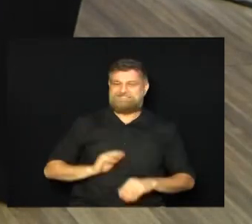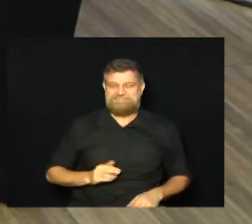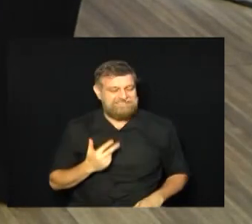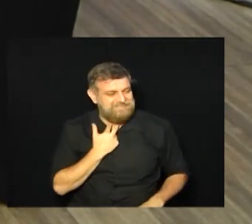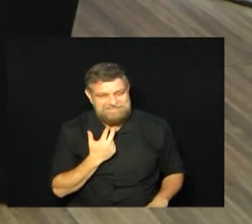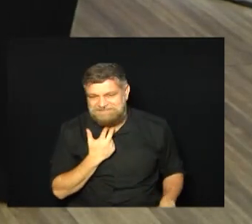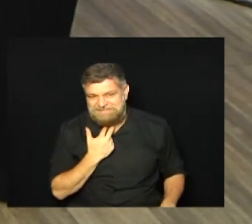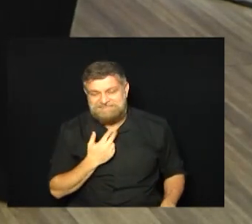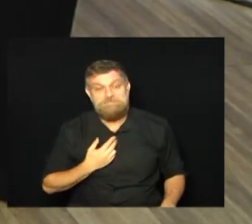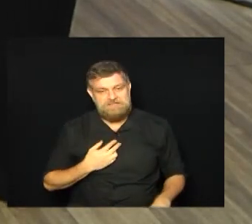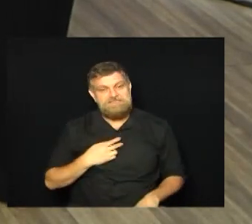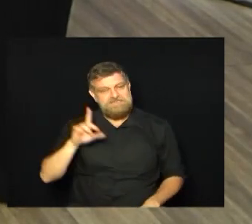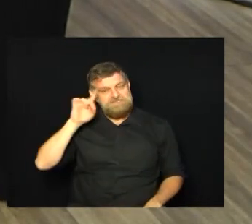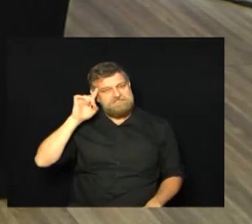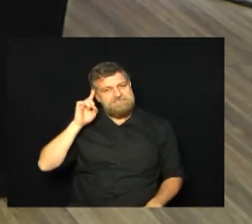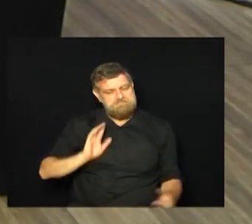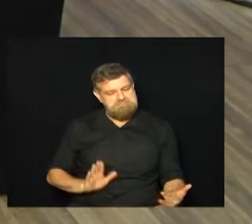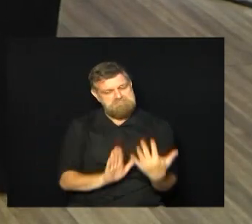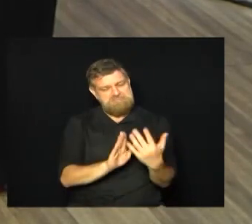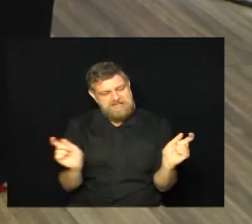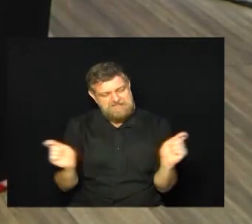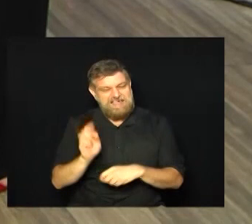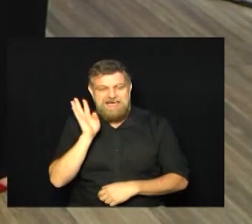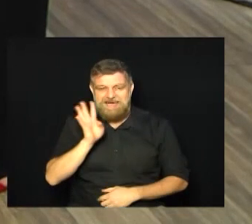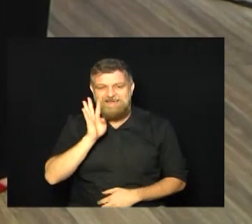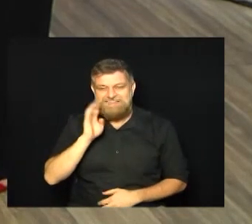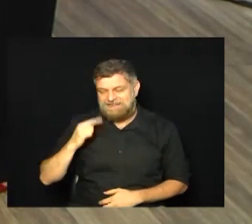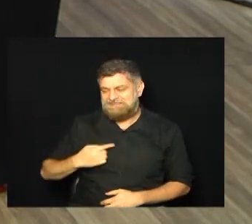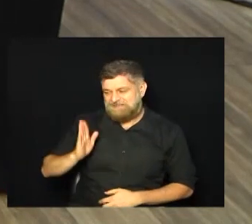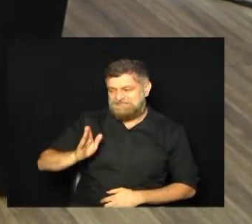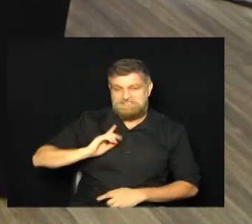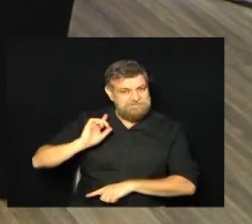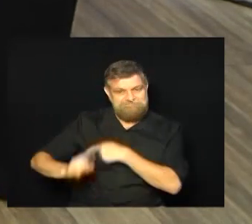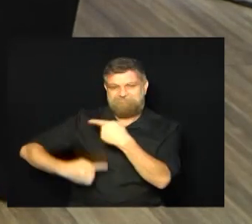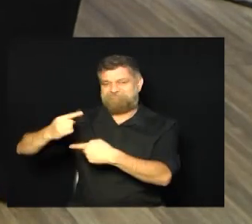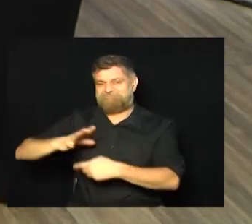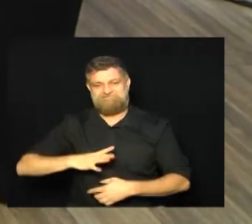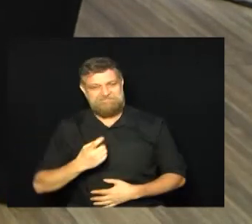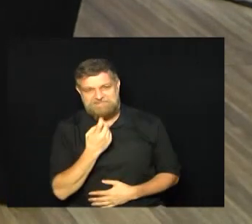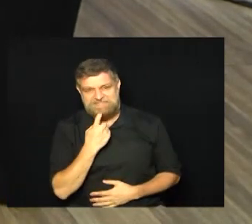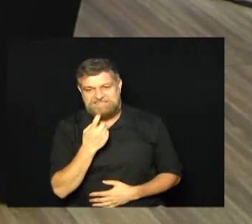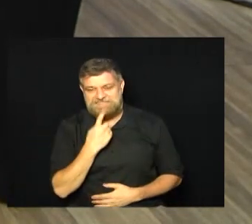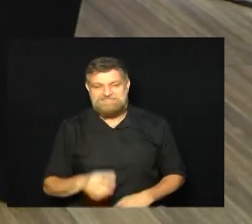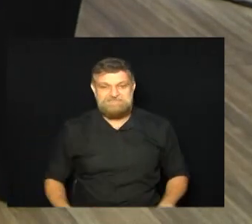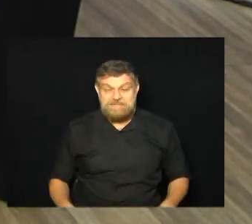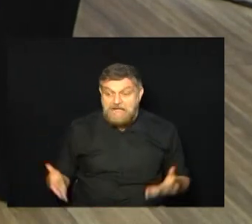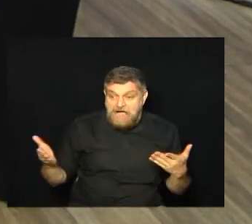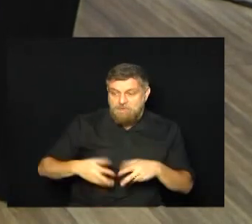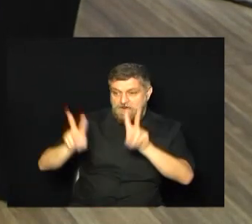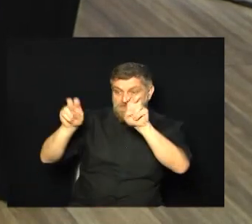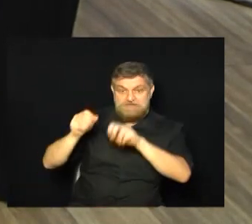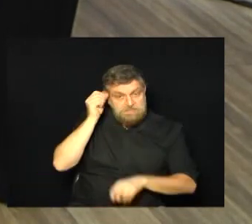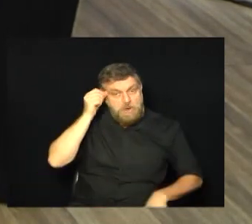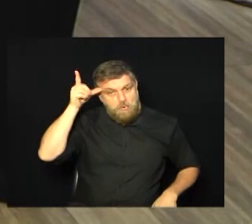chance. Mas de dia acho que dá para encarar, é bacana. E como você disse, já foi um sucesso aqui na cidade de Campinas. Vamos falar sobre a cultura